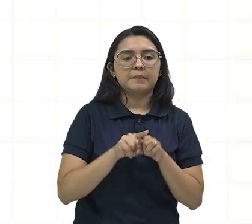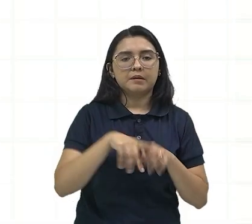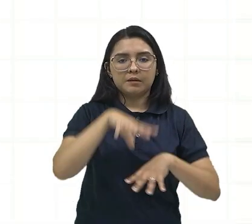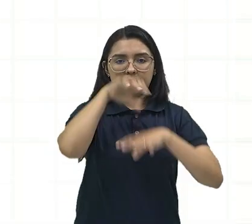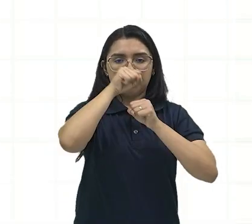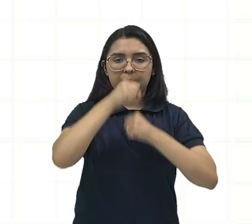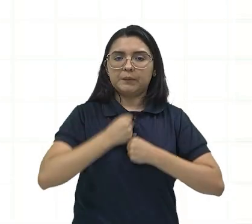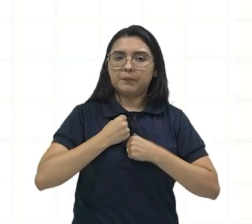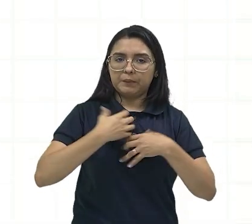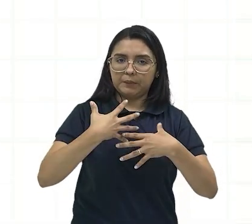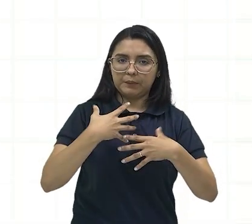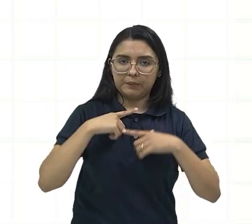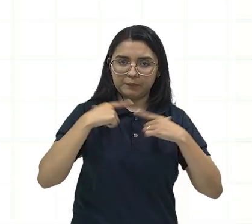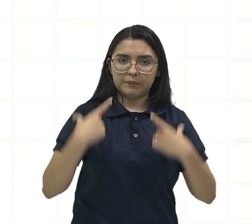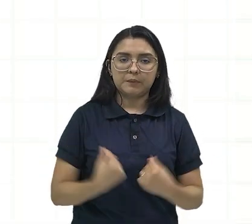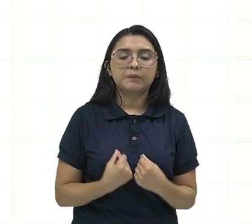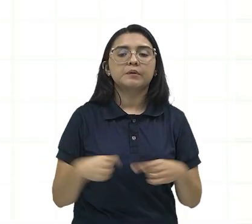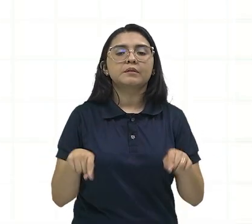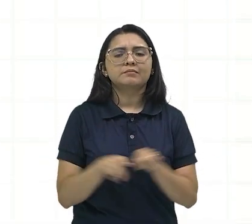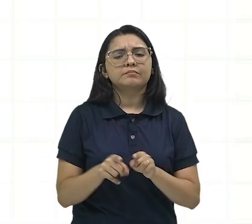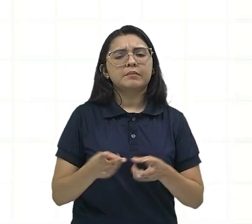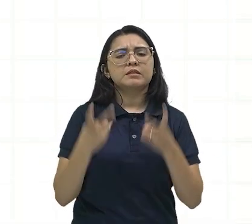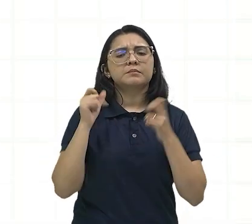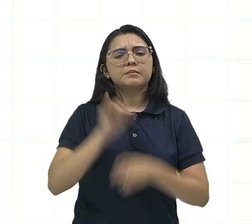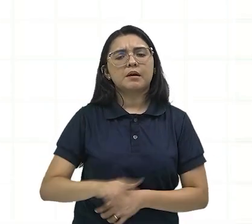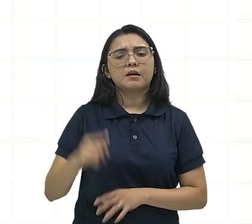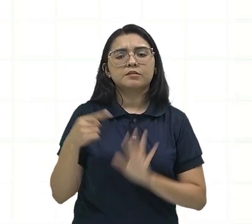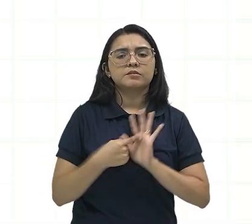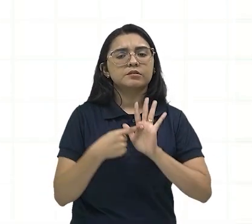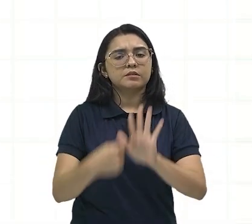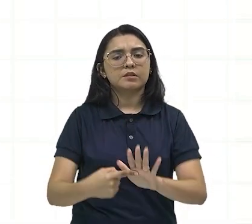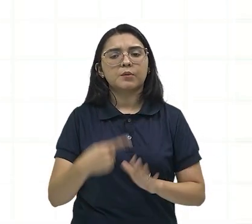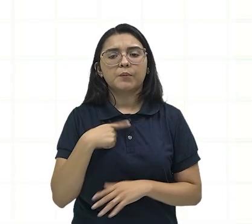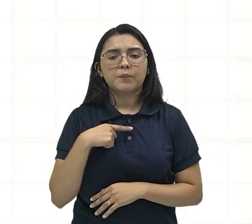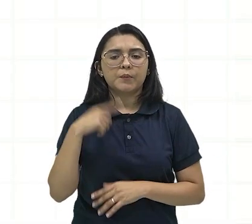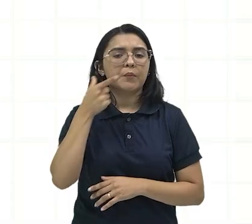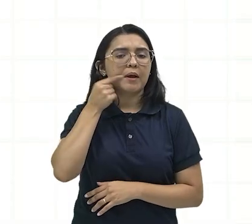um gato, né? Com vários gatinhos, né?